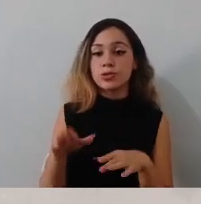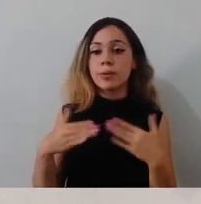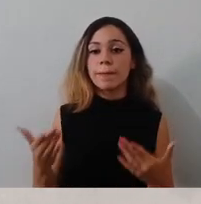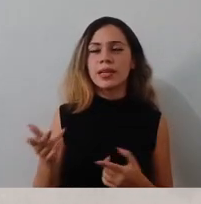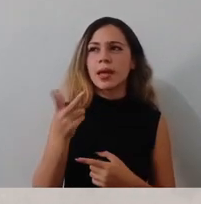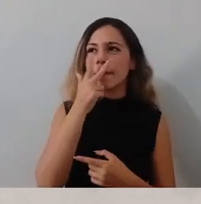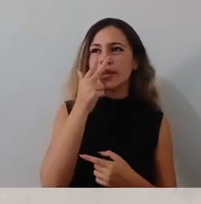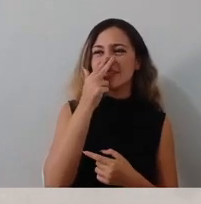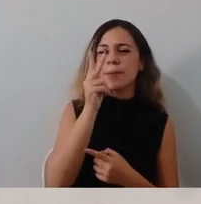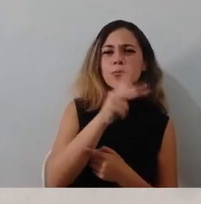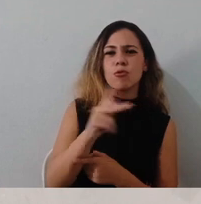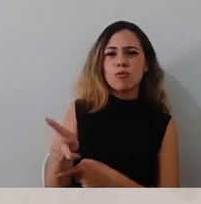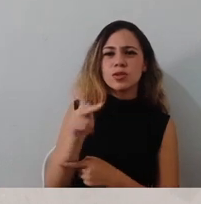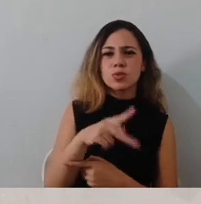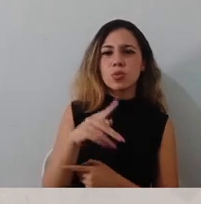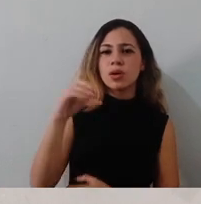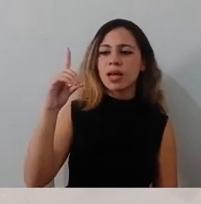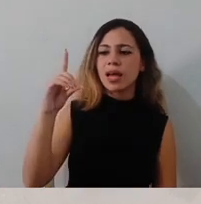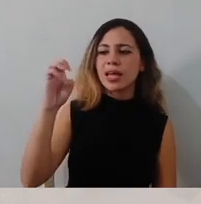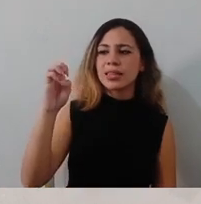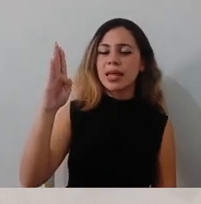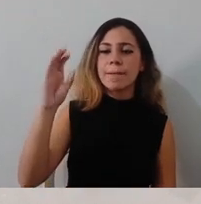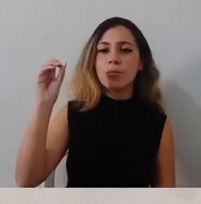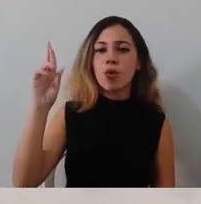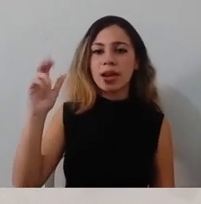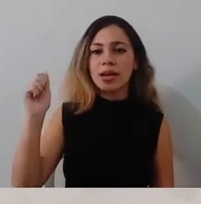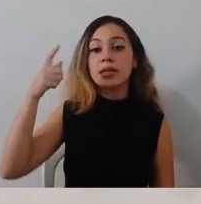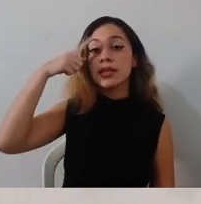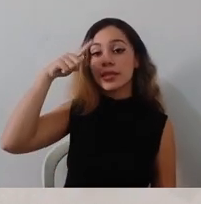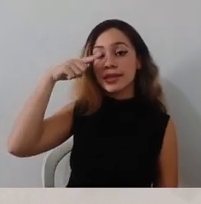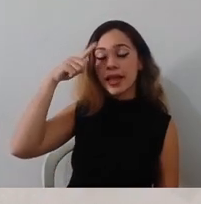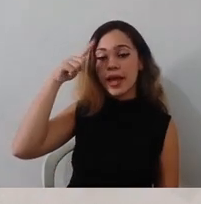vídeos. Acho que é professora Débora Rício.